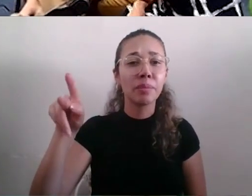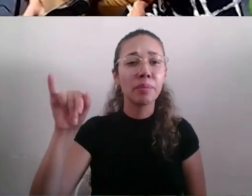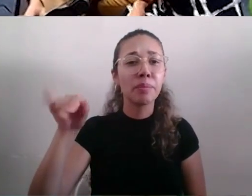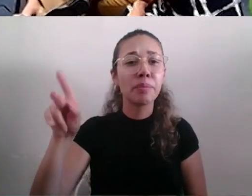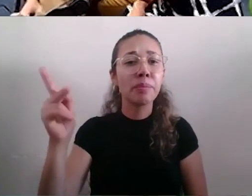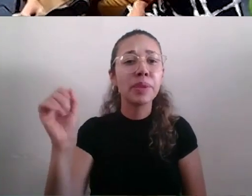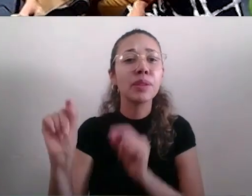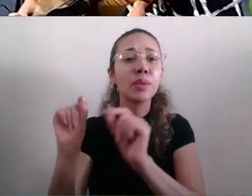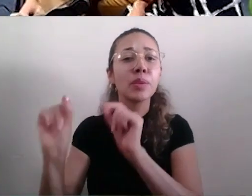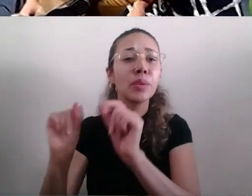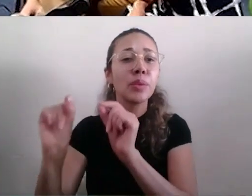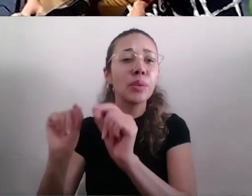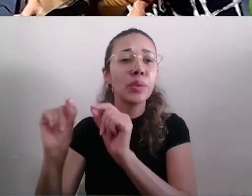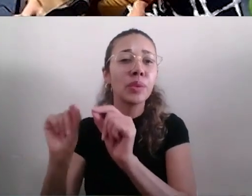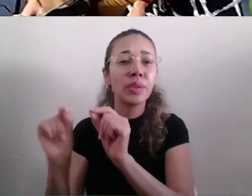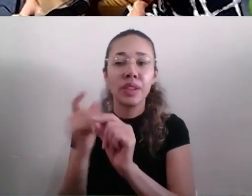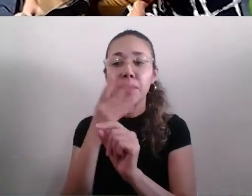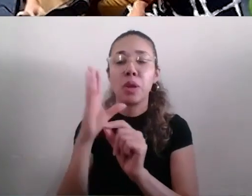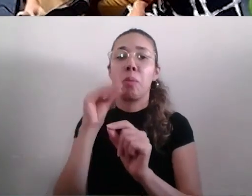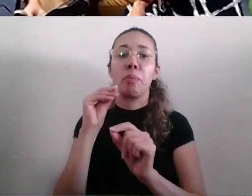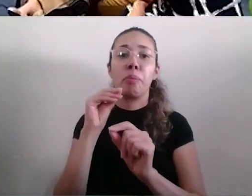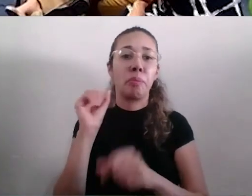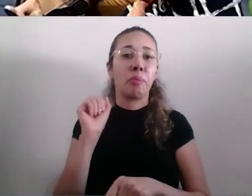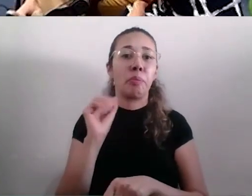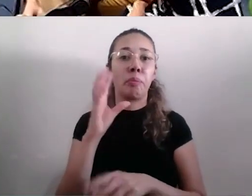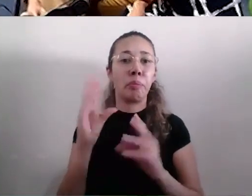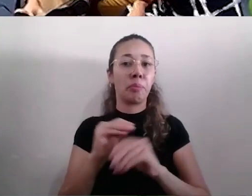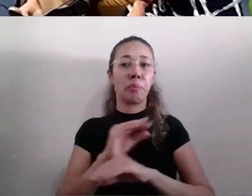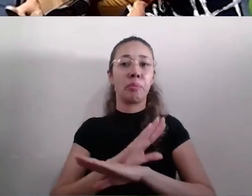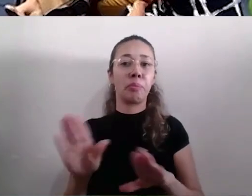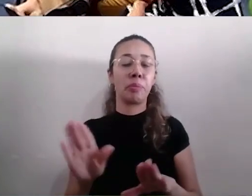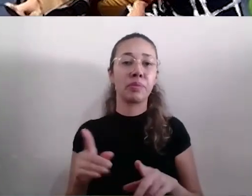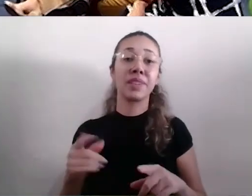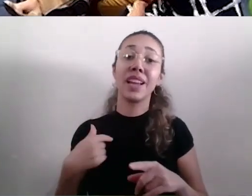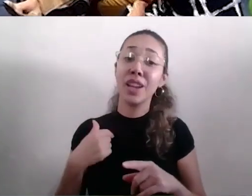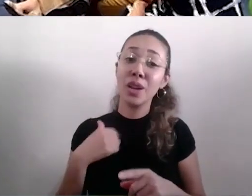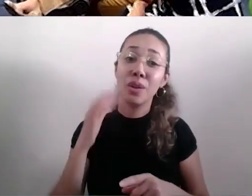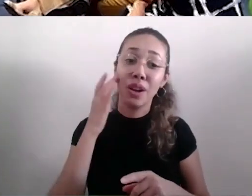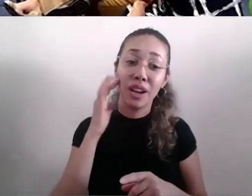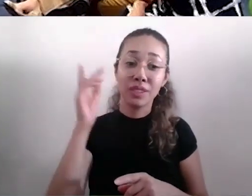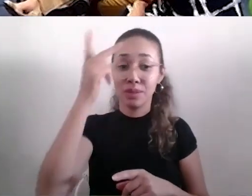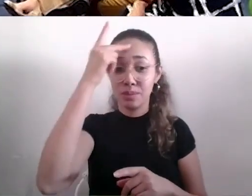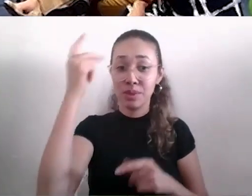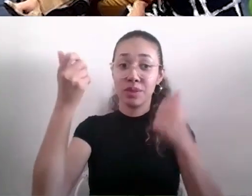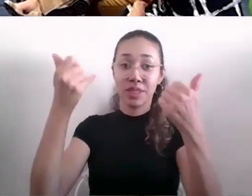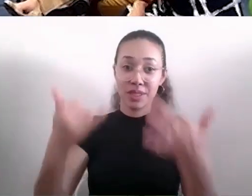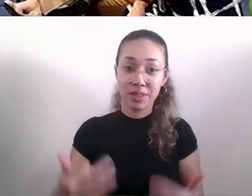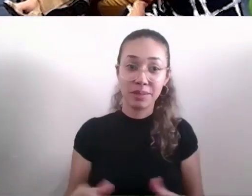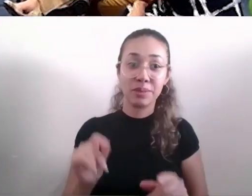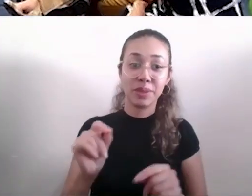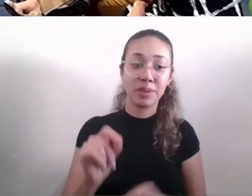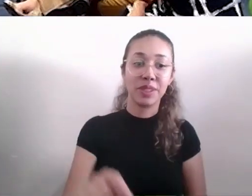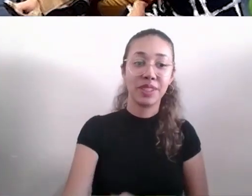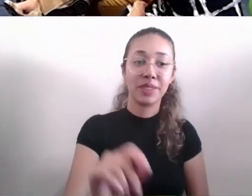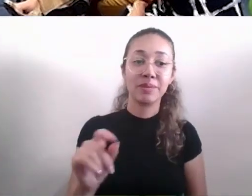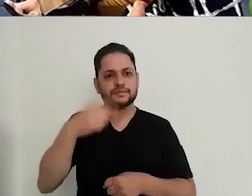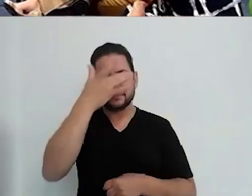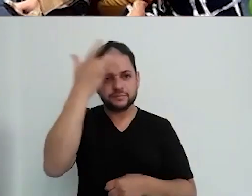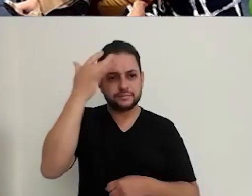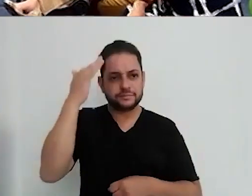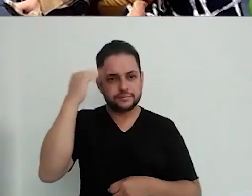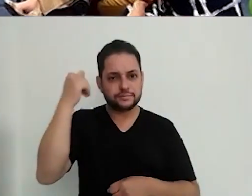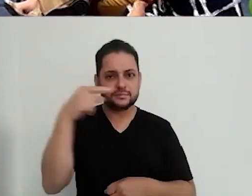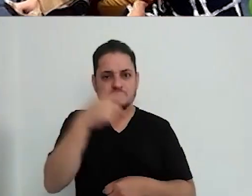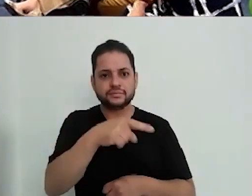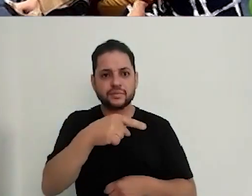Encerra o assunto, não, encerra o assunto. E eu tenho a impressão que quando as pessoas dizem e o Champinha, elas não estão pensando no Champinha, elas